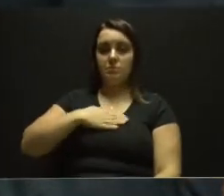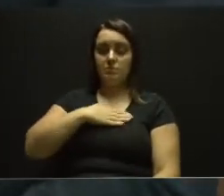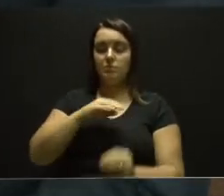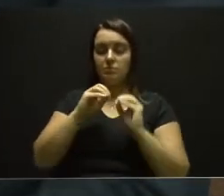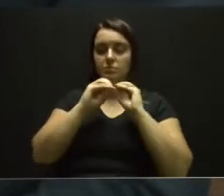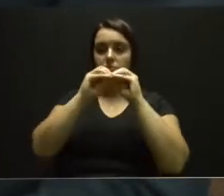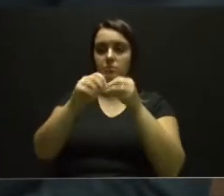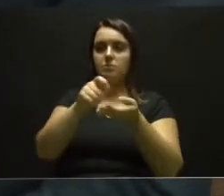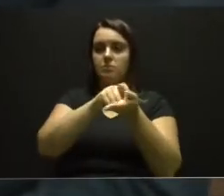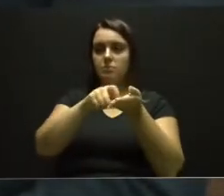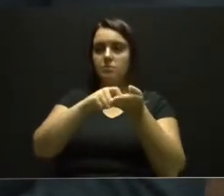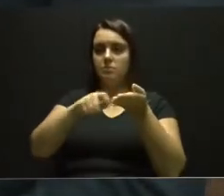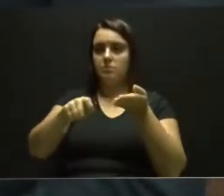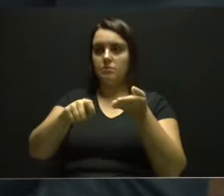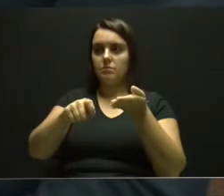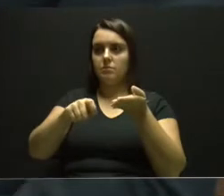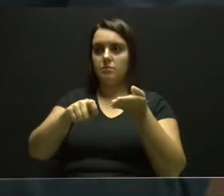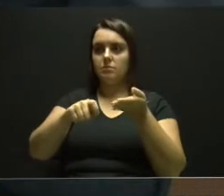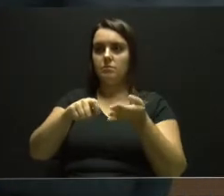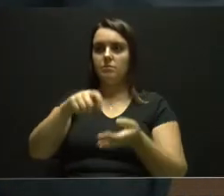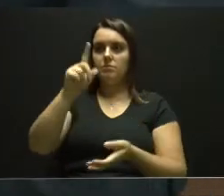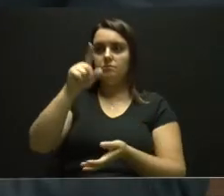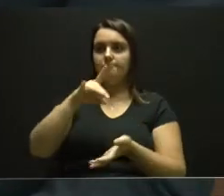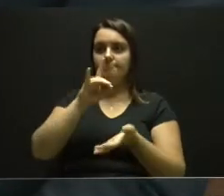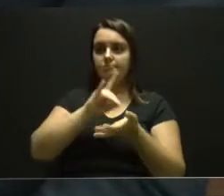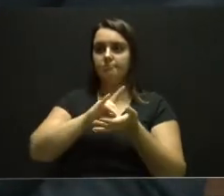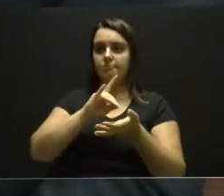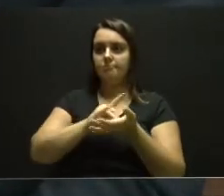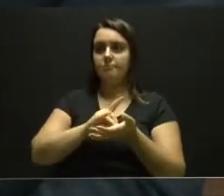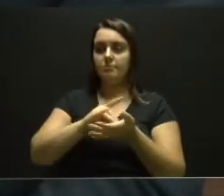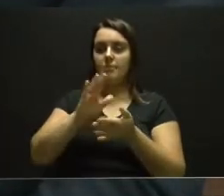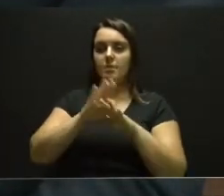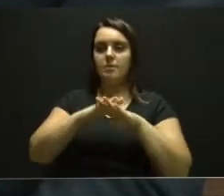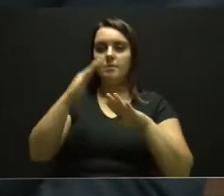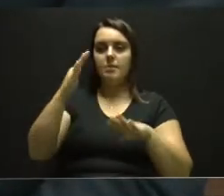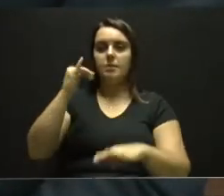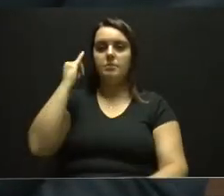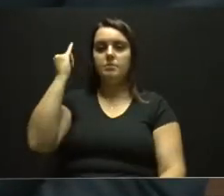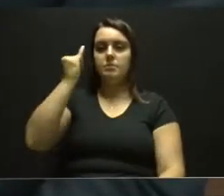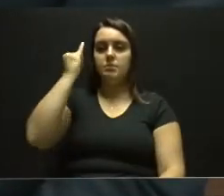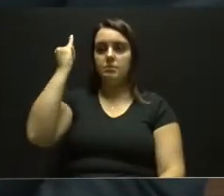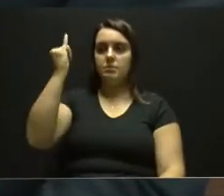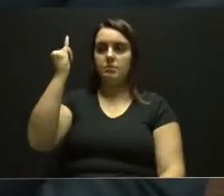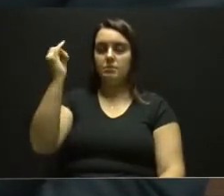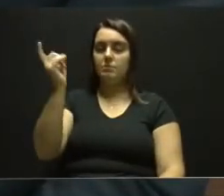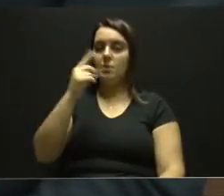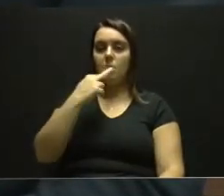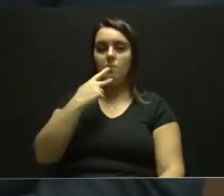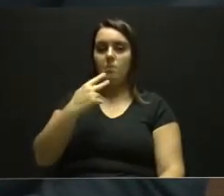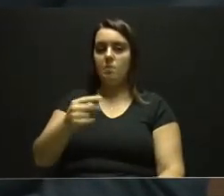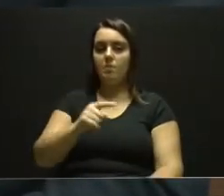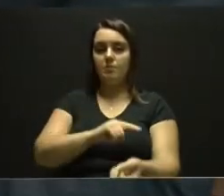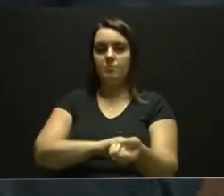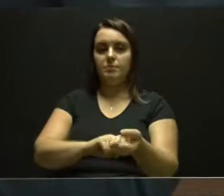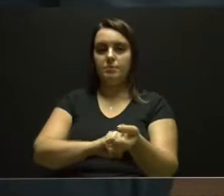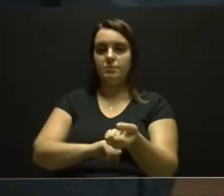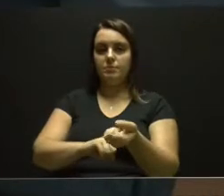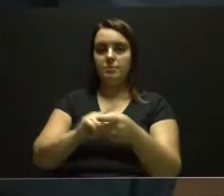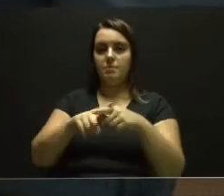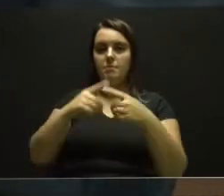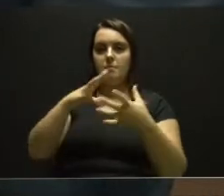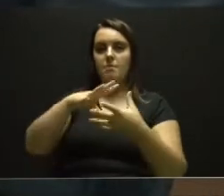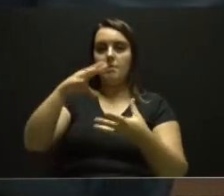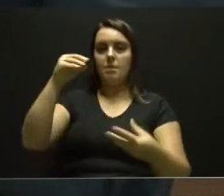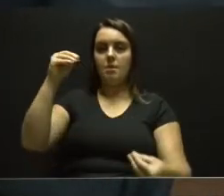que é realmente como foi dito aqui o mais importante não é a melamina de fora mas a alma